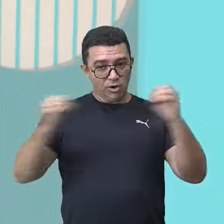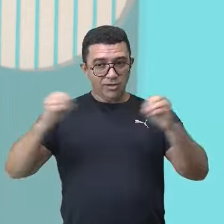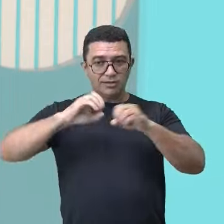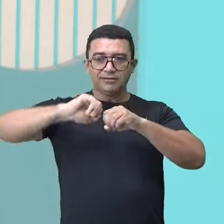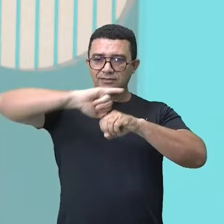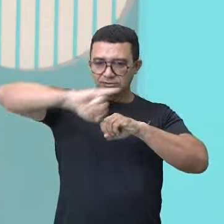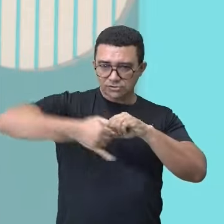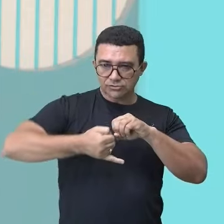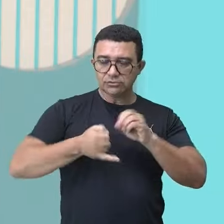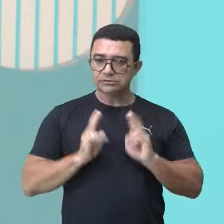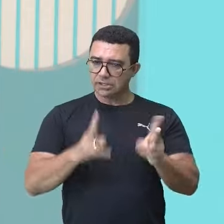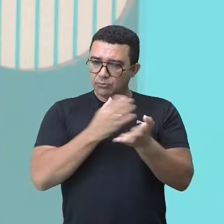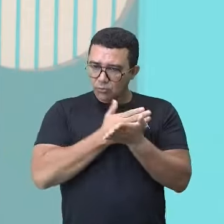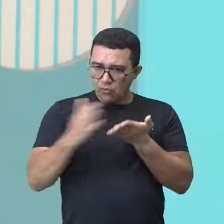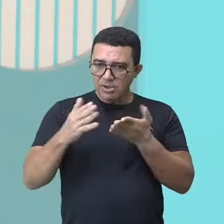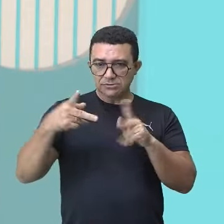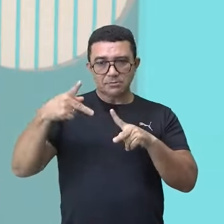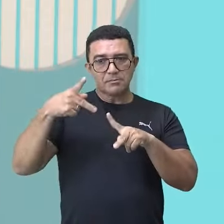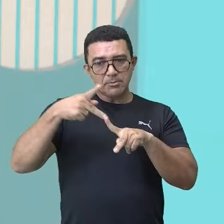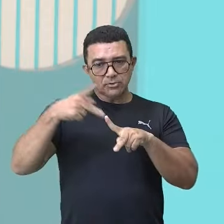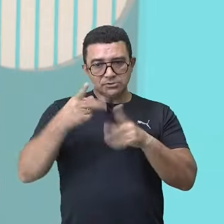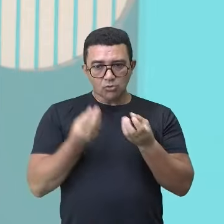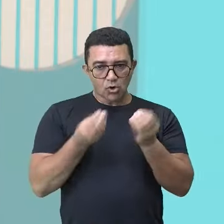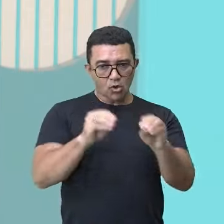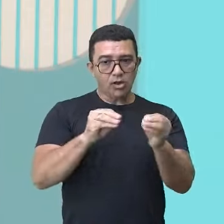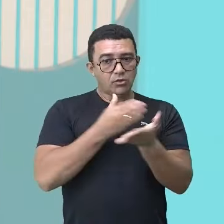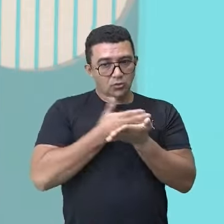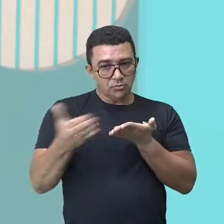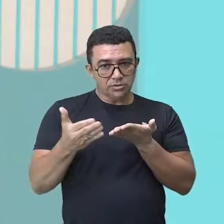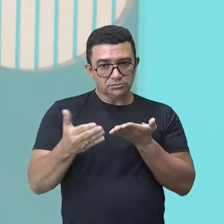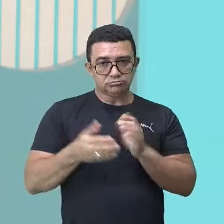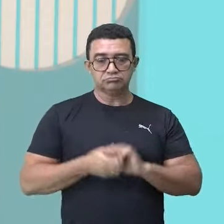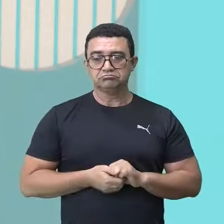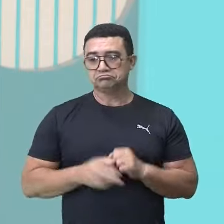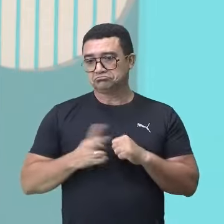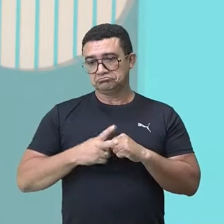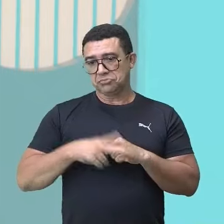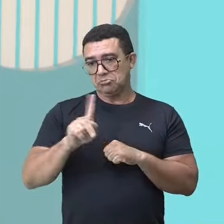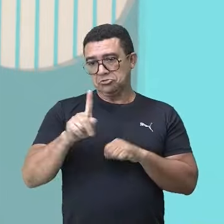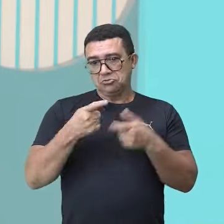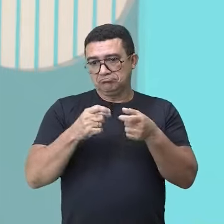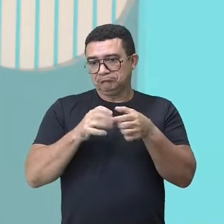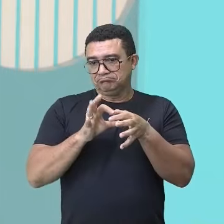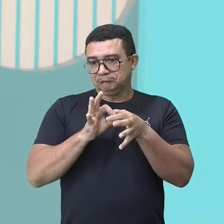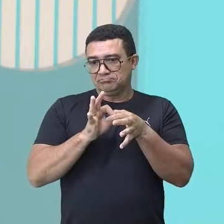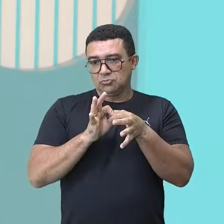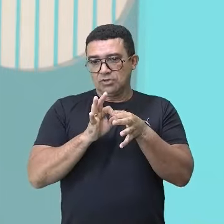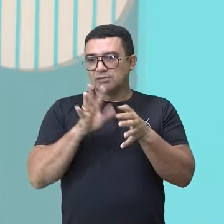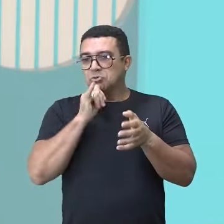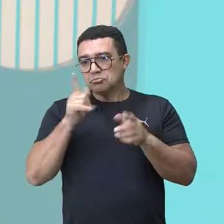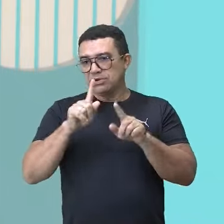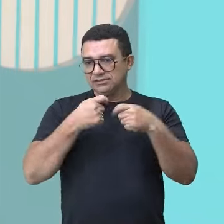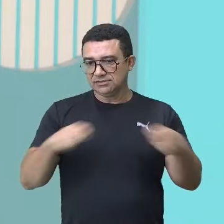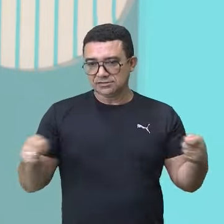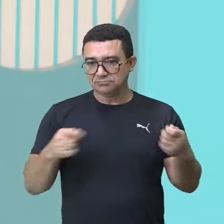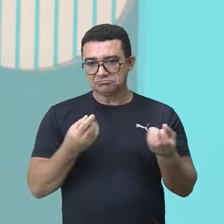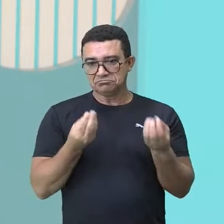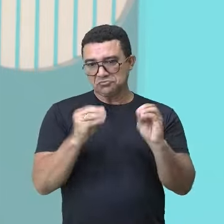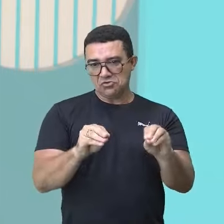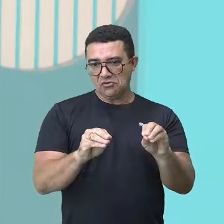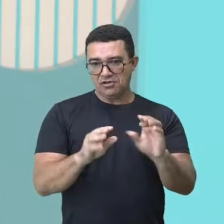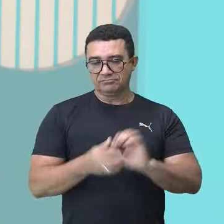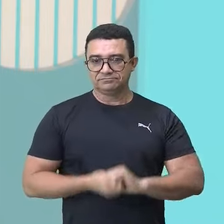preposição aparece no início verbos que não exigem preposição a preposição não vai aparecer Beleza então acompanhe aí o